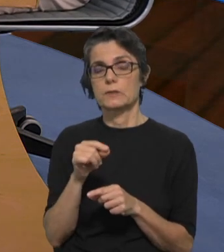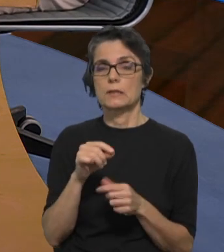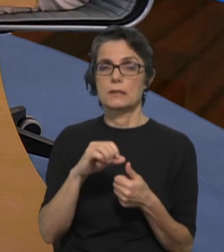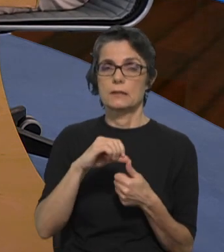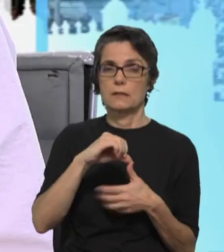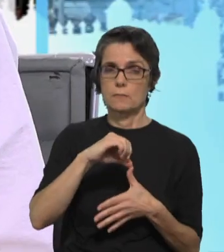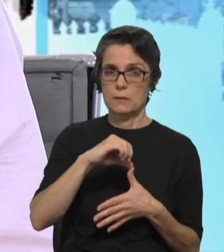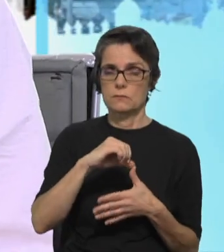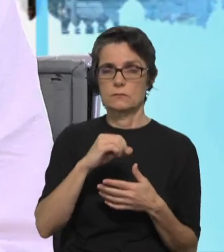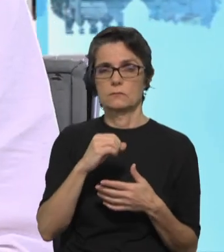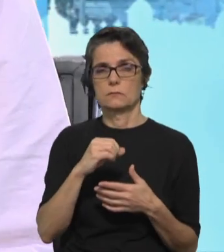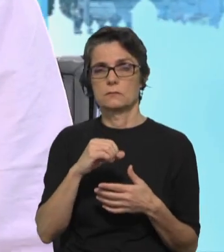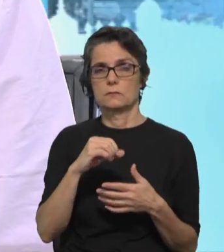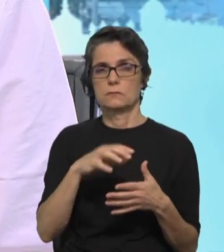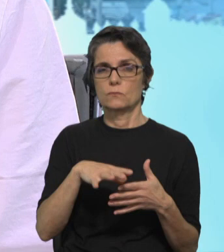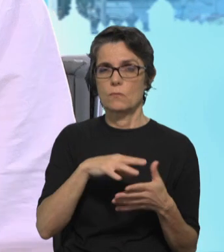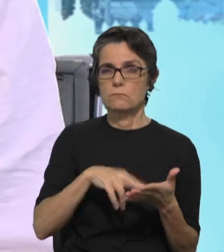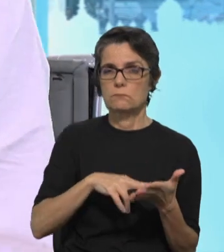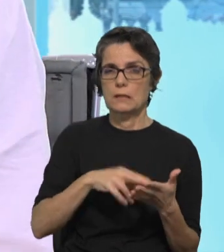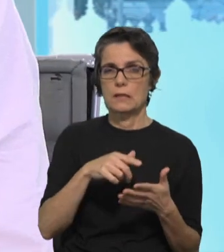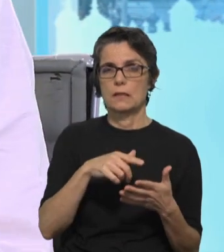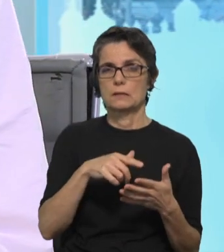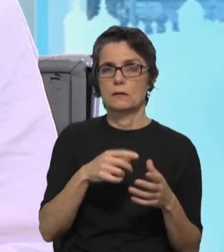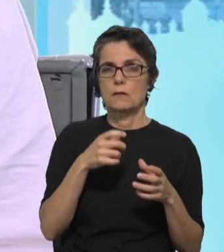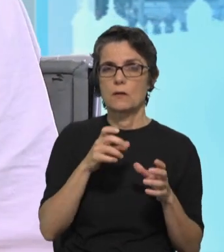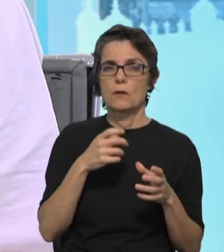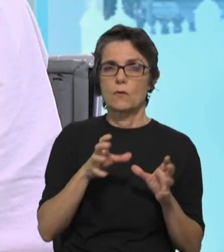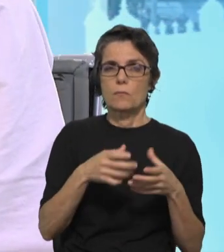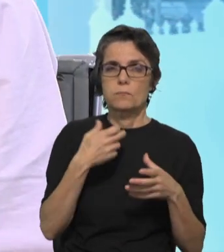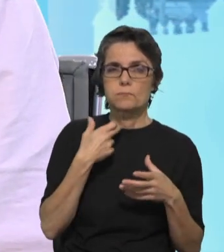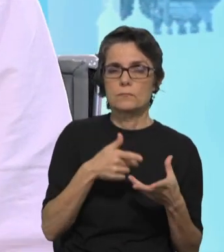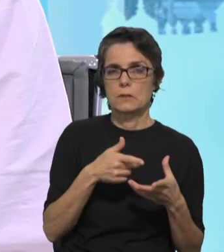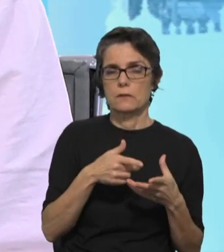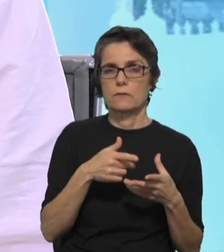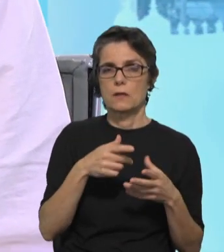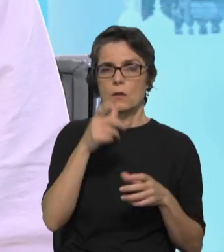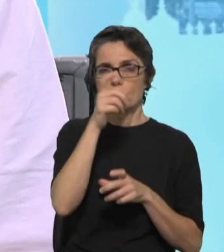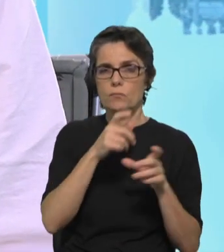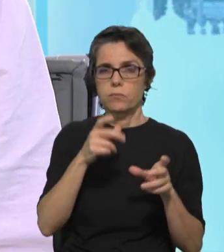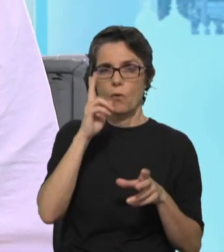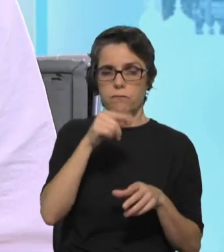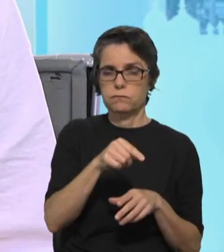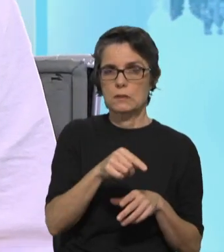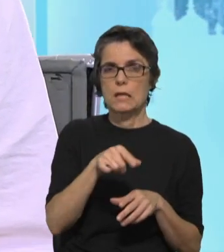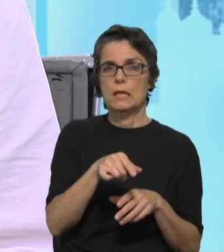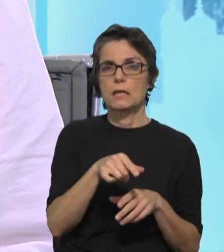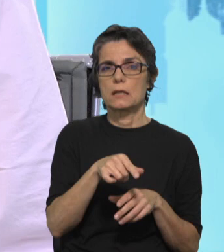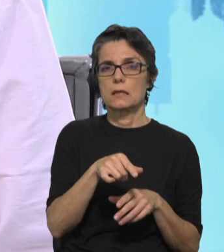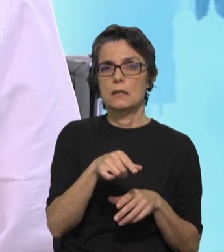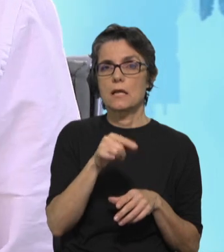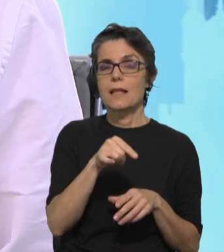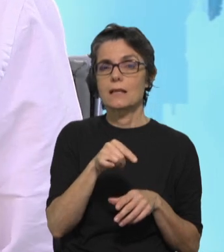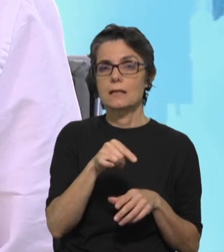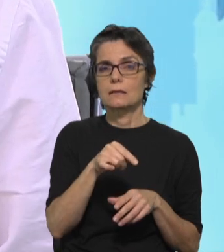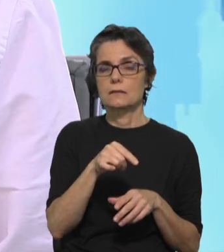de opressão, viviam numa minoria, povos indígenas, e que, inclusive, infelizmente, tiveram